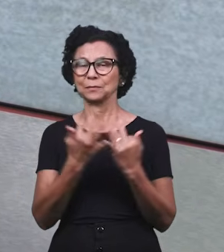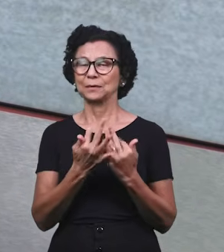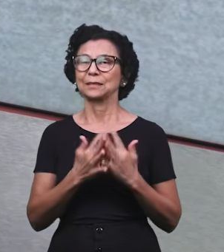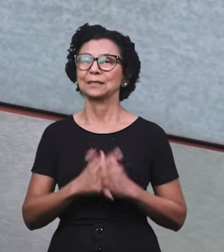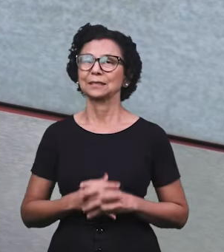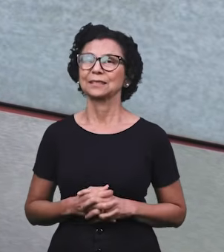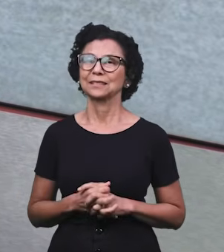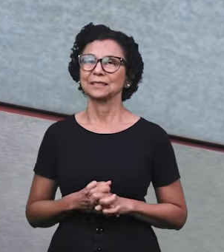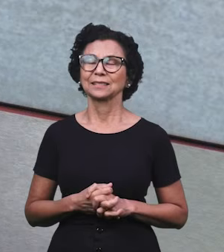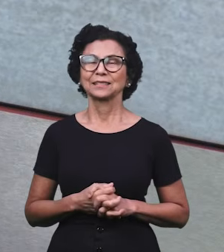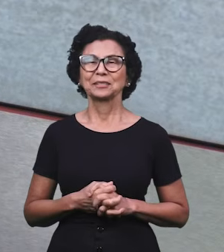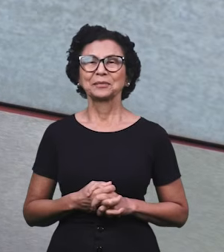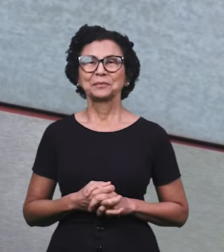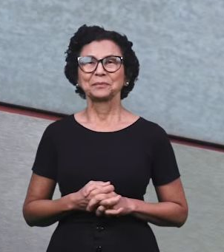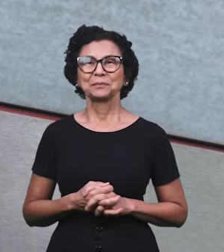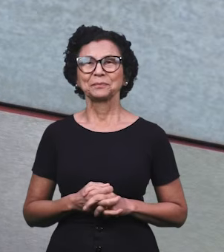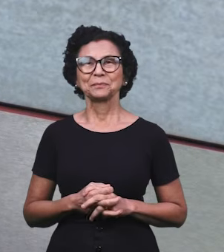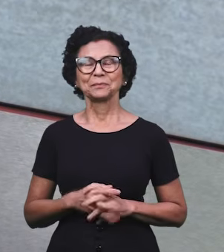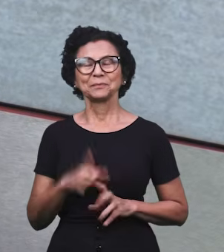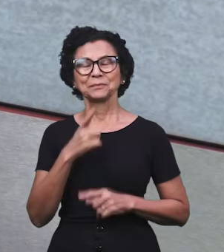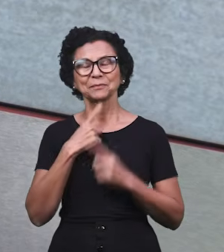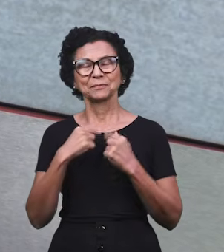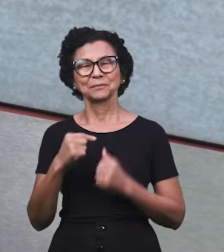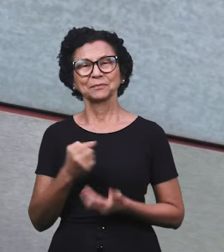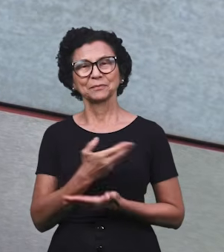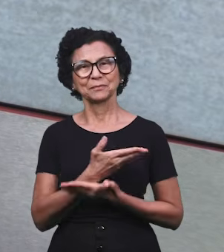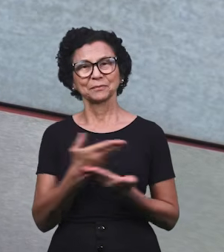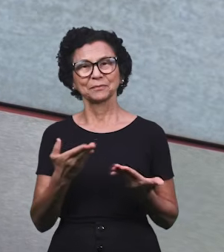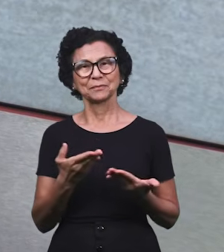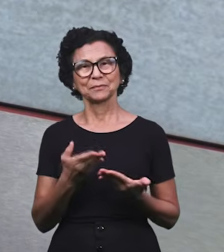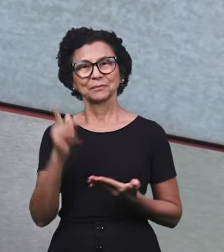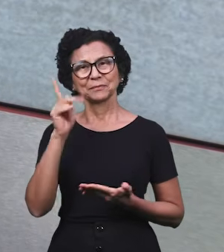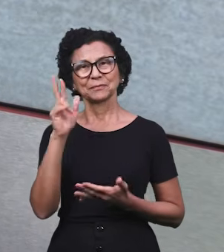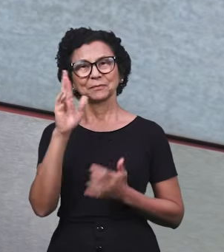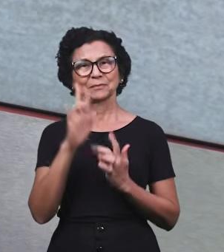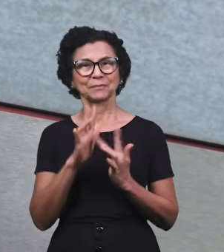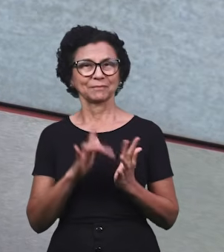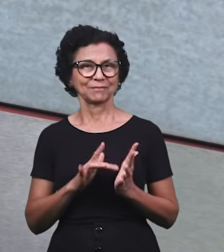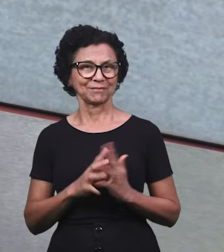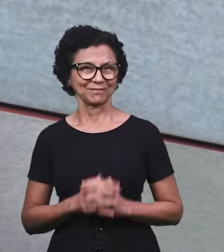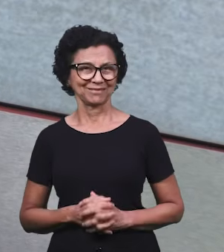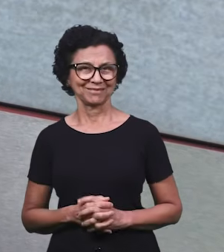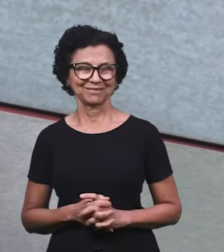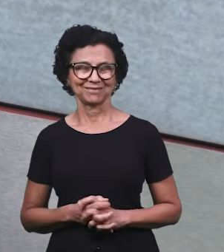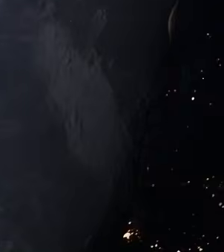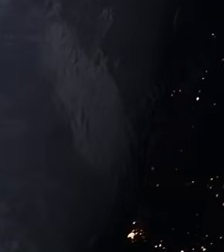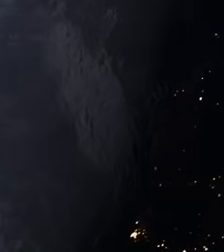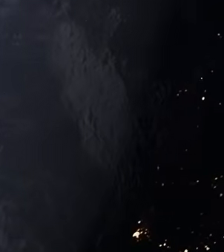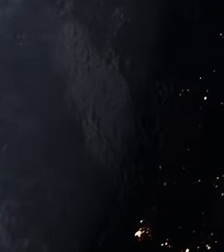lar, o senhor e a senhora. E eu desejo então, ao encerrar aqui, a paz do Senhor Jesus para você.